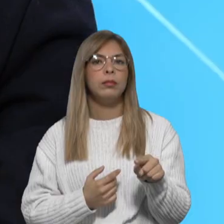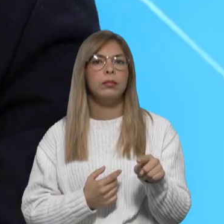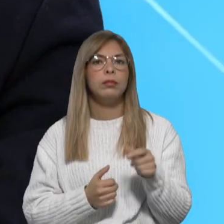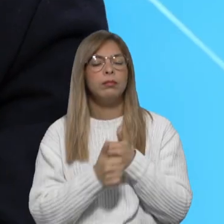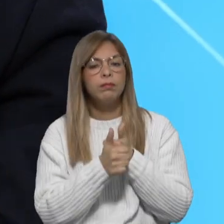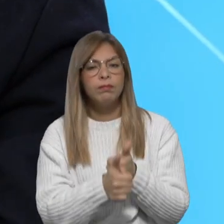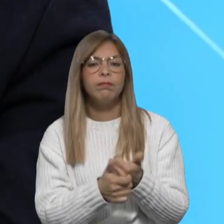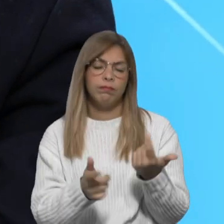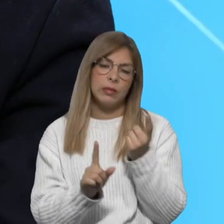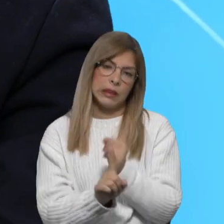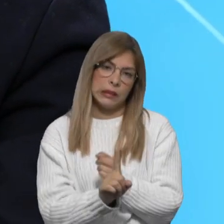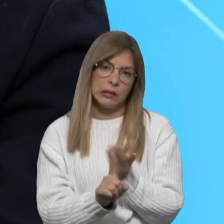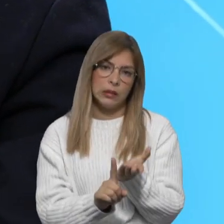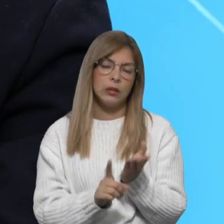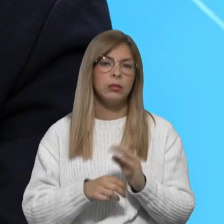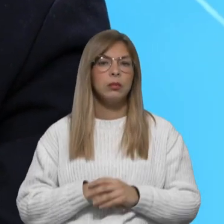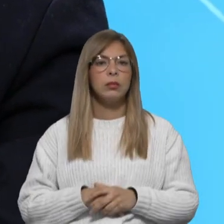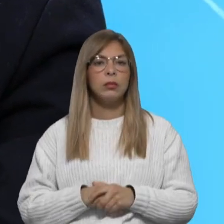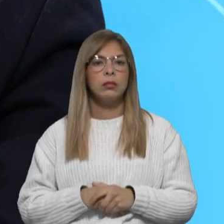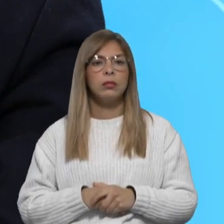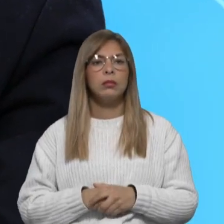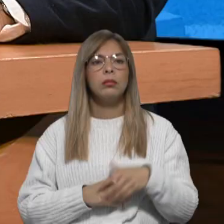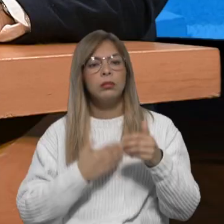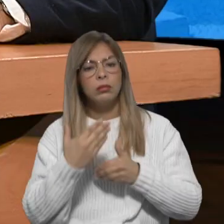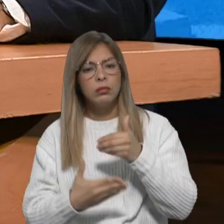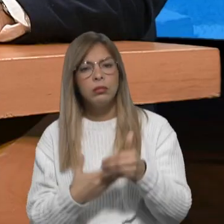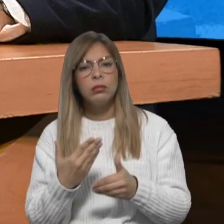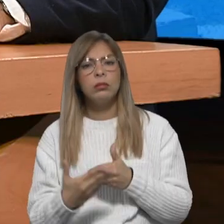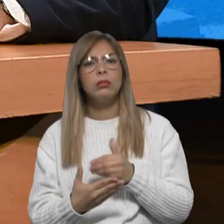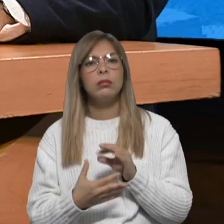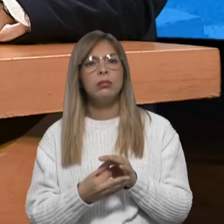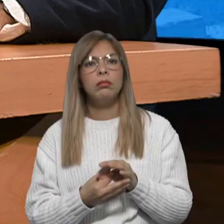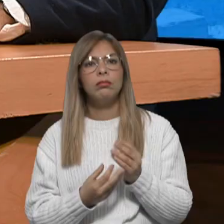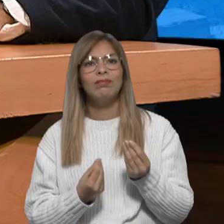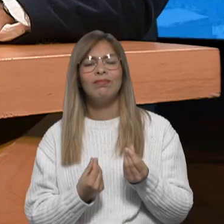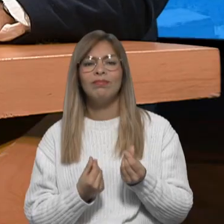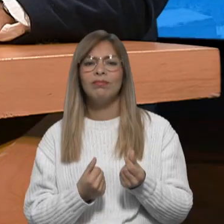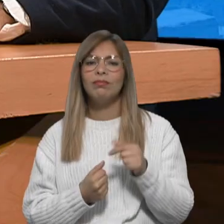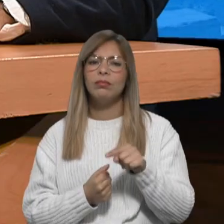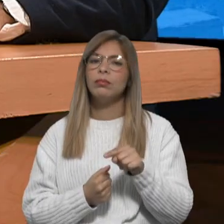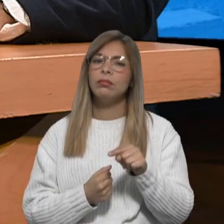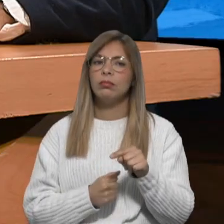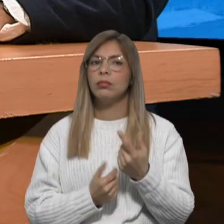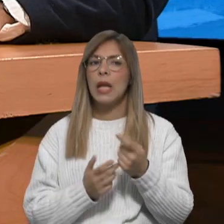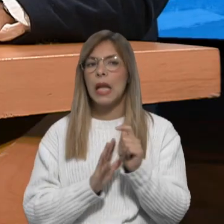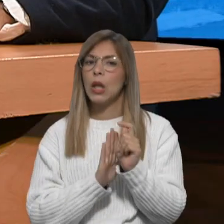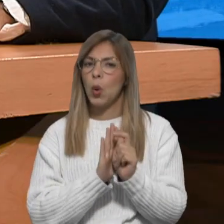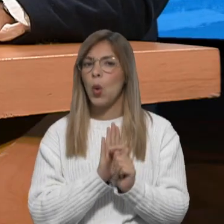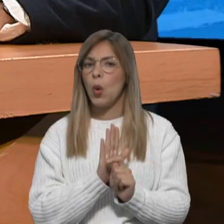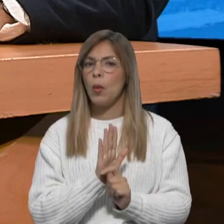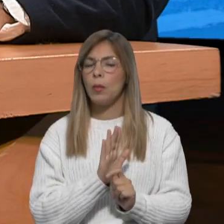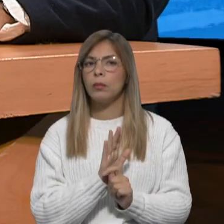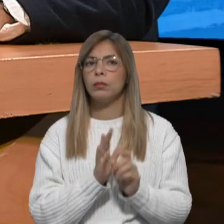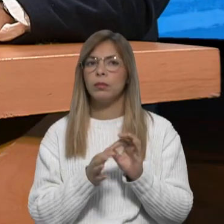este desenvolvimento. E é ainda Paulo Benanti, portanto, fala na compatibilidade ética entre a inteligência humana